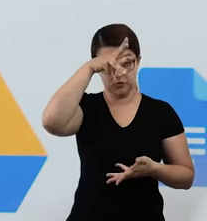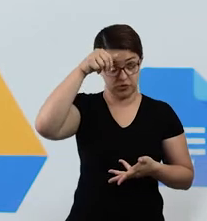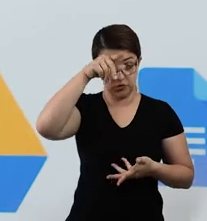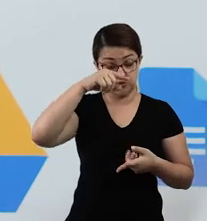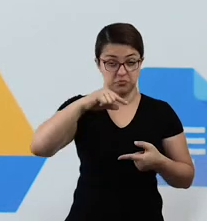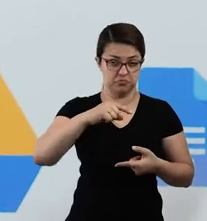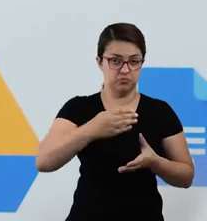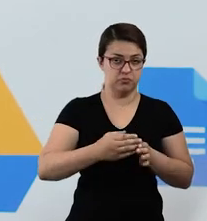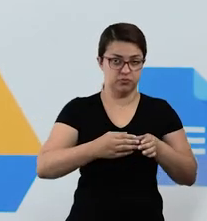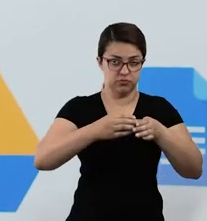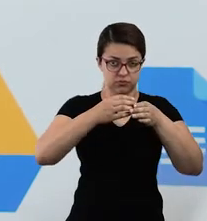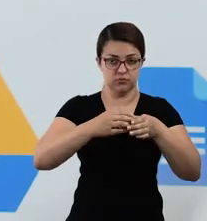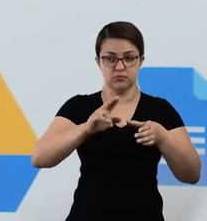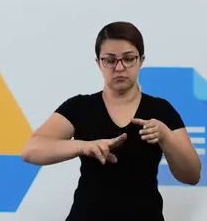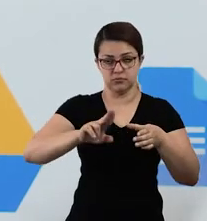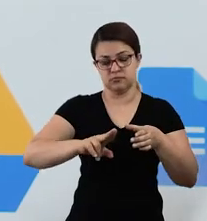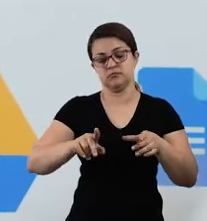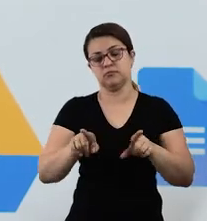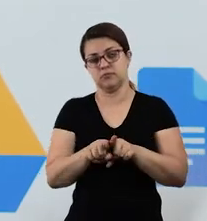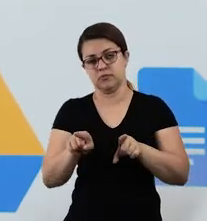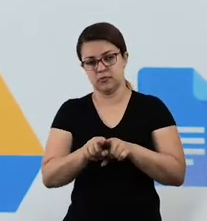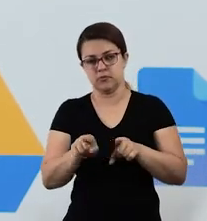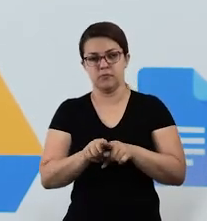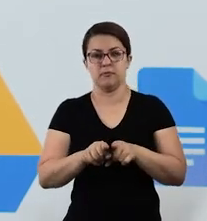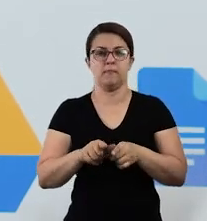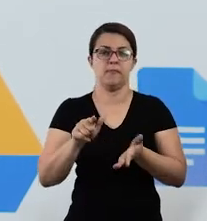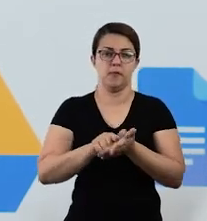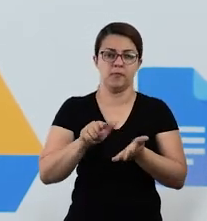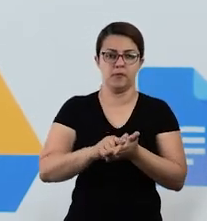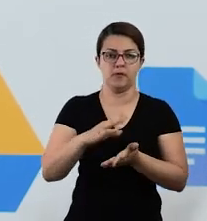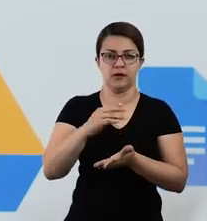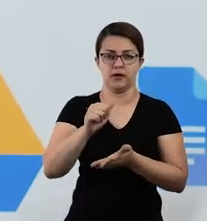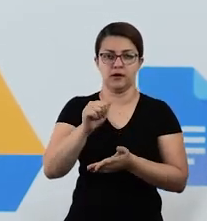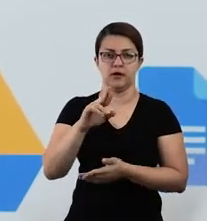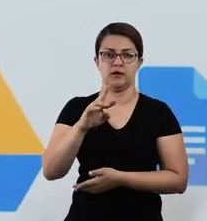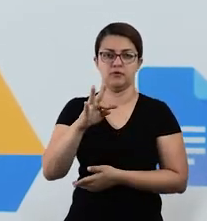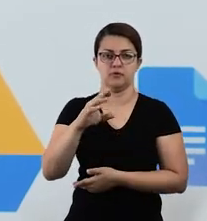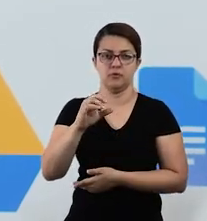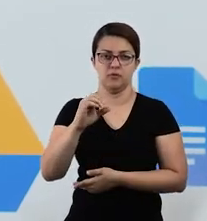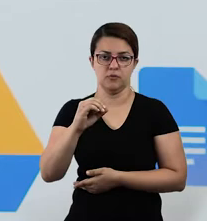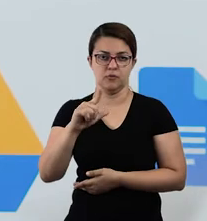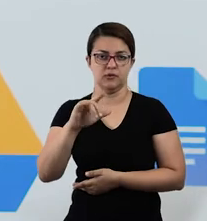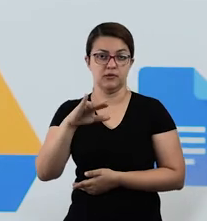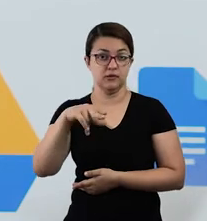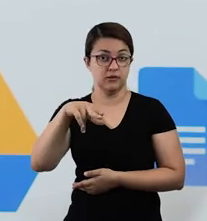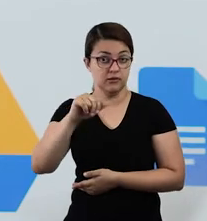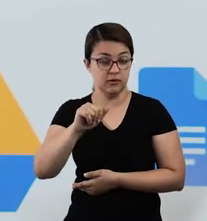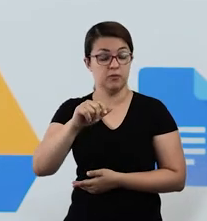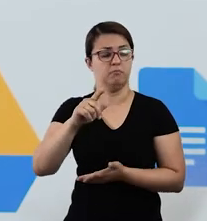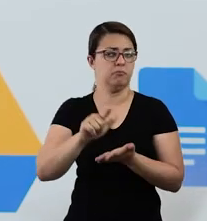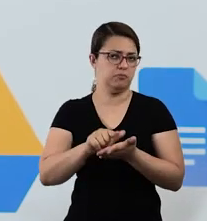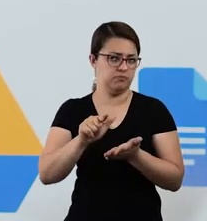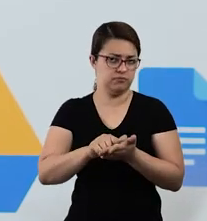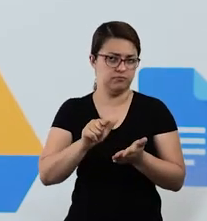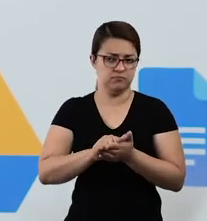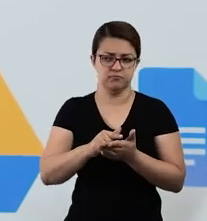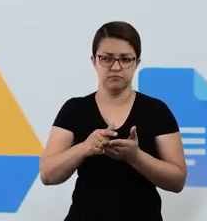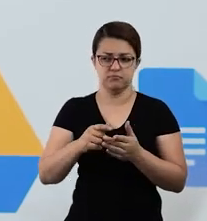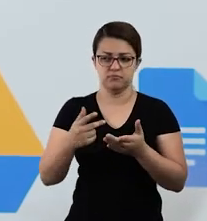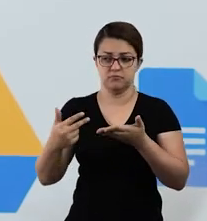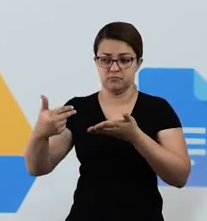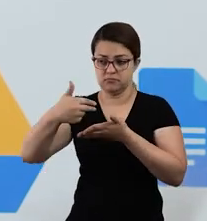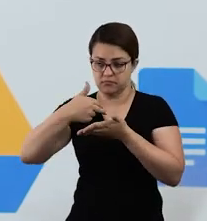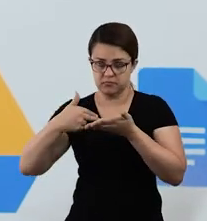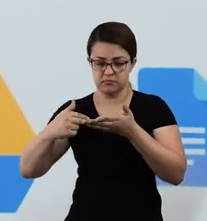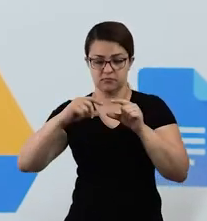E um papel aqui, pode ser uma cartolina ou pode ser uma folha sulfite, uma folha de caderno mesmo. Vocês irão recortar, ó,